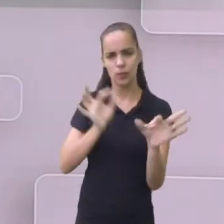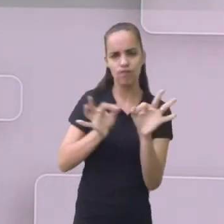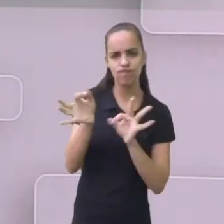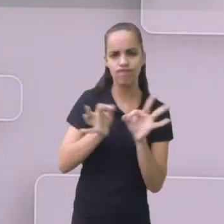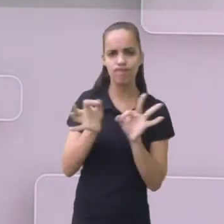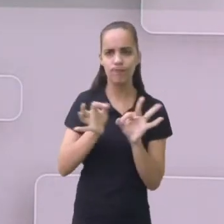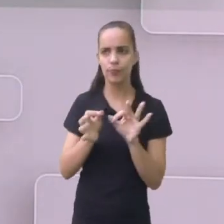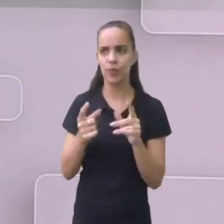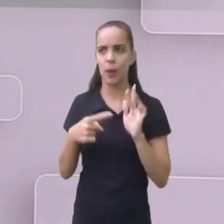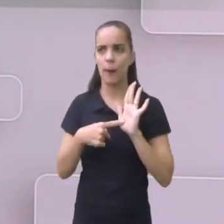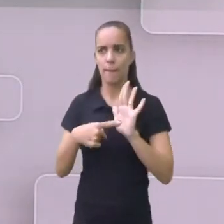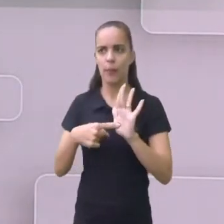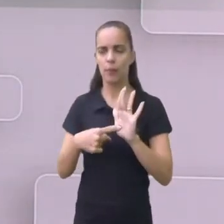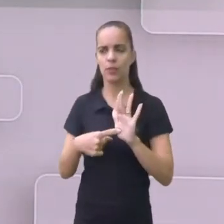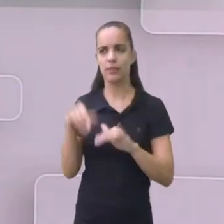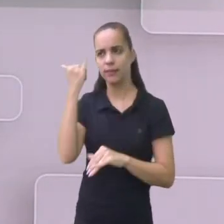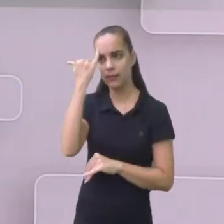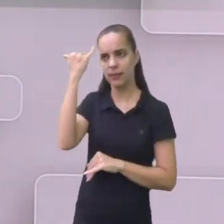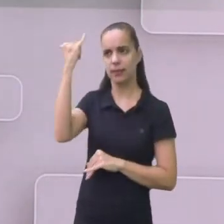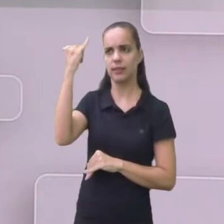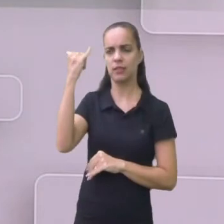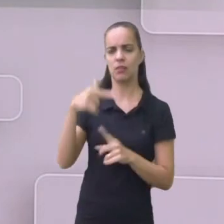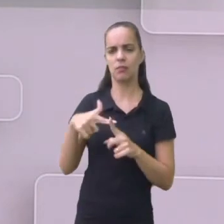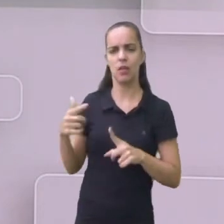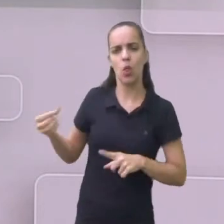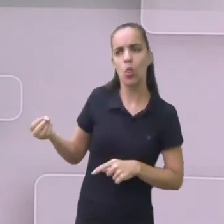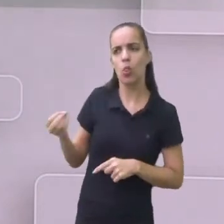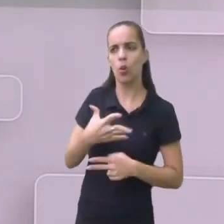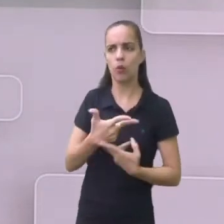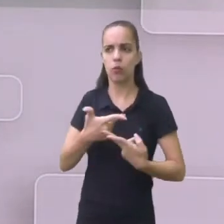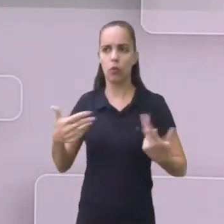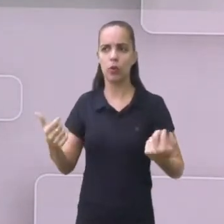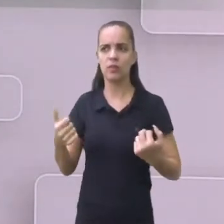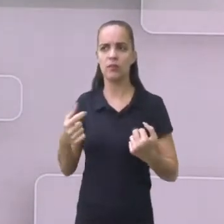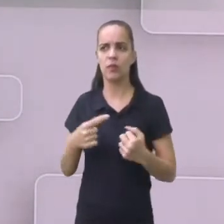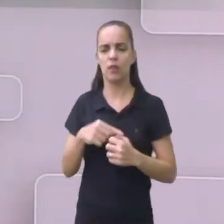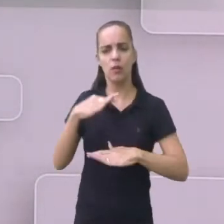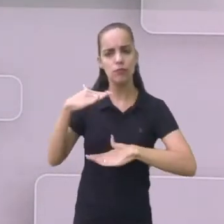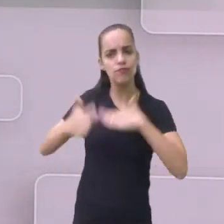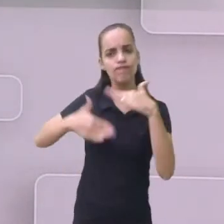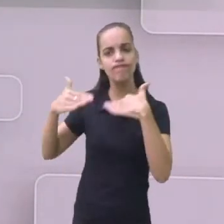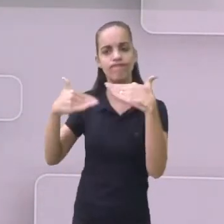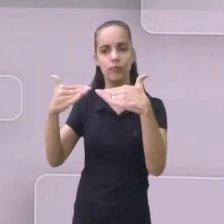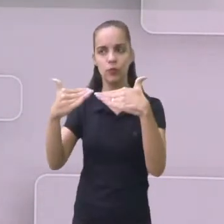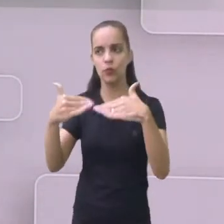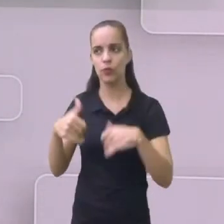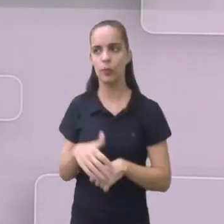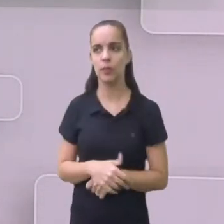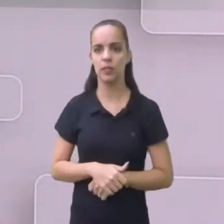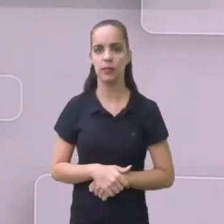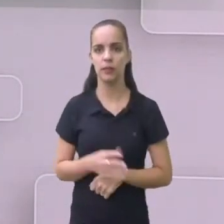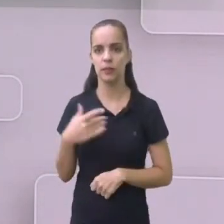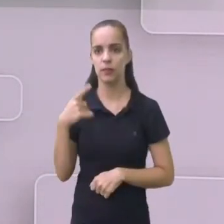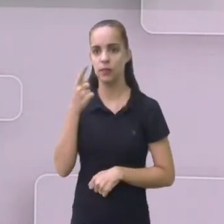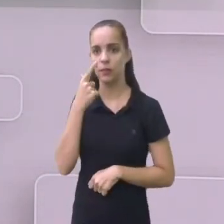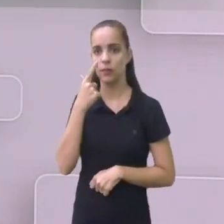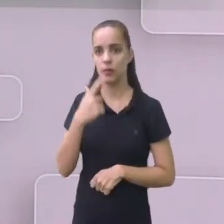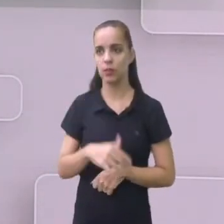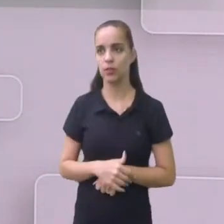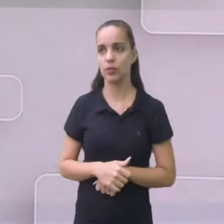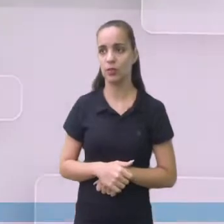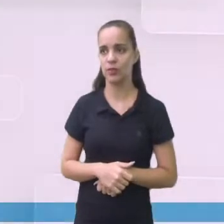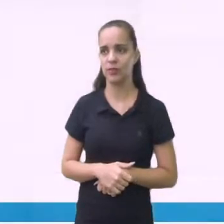transmitir essa ideia de novo, de desenvolvimento, né? Então, olha aí,